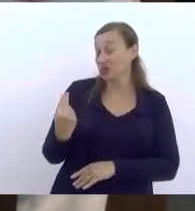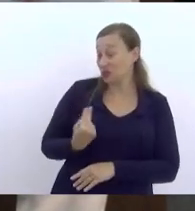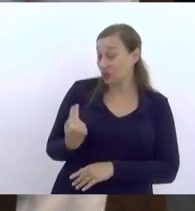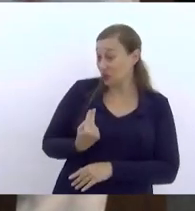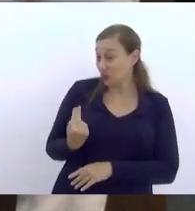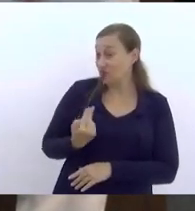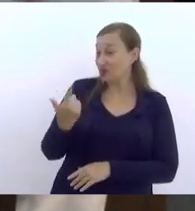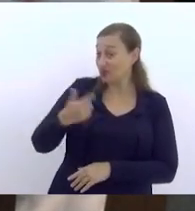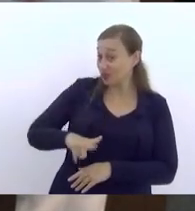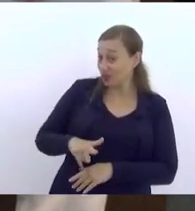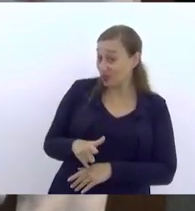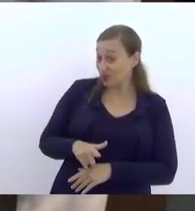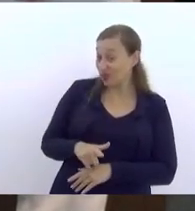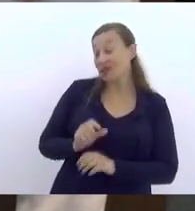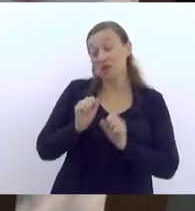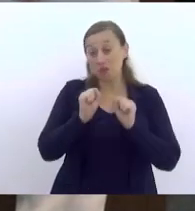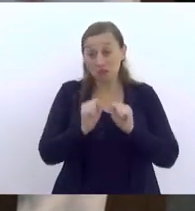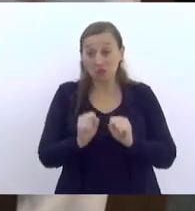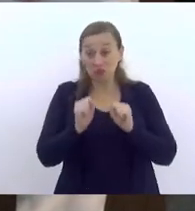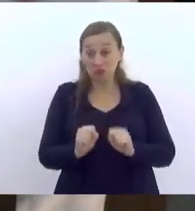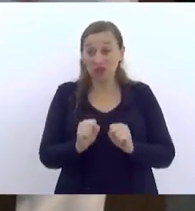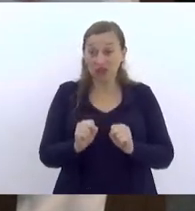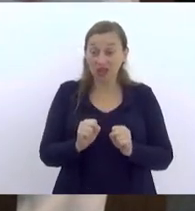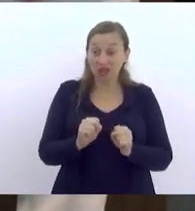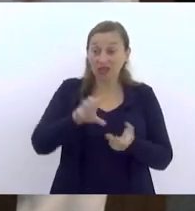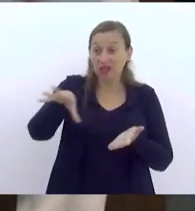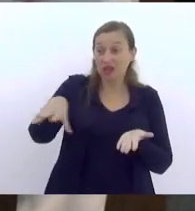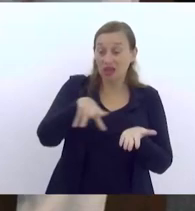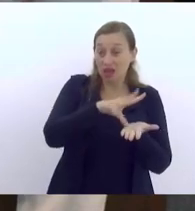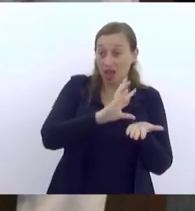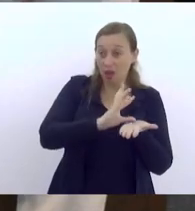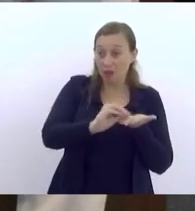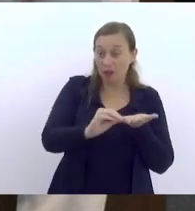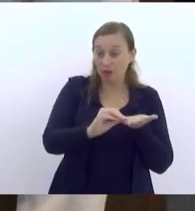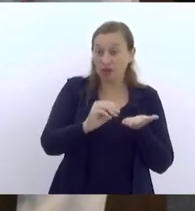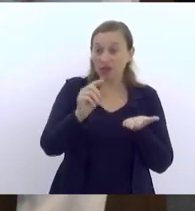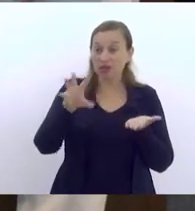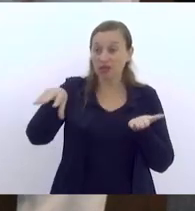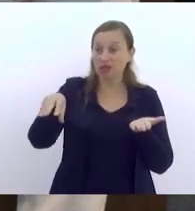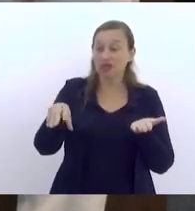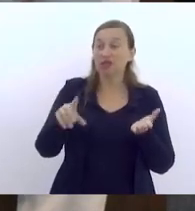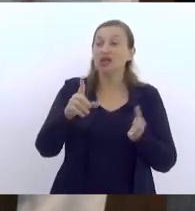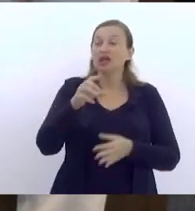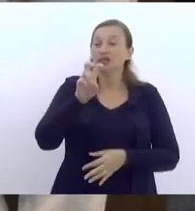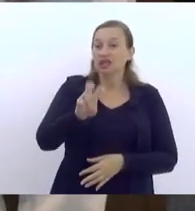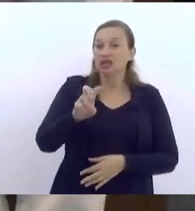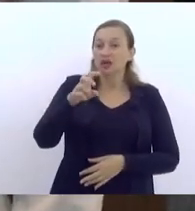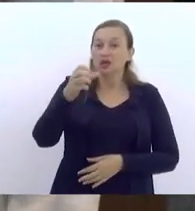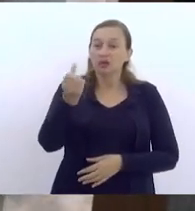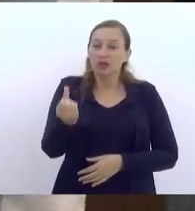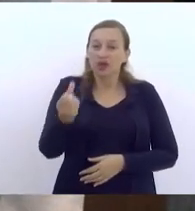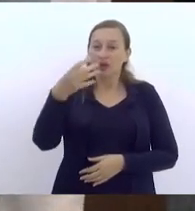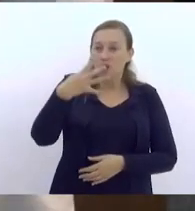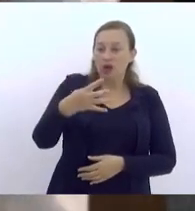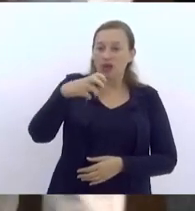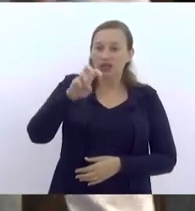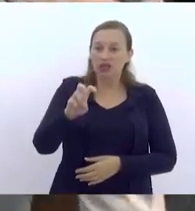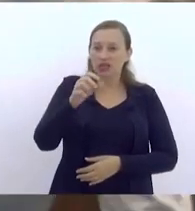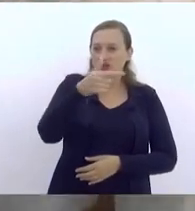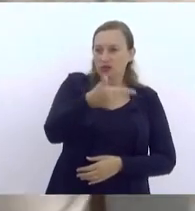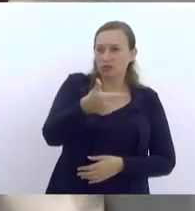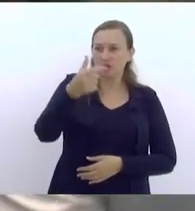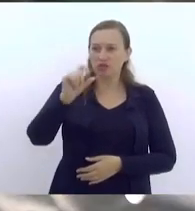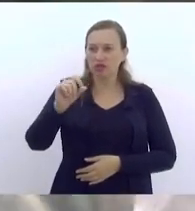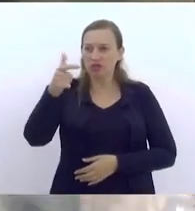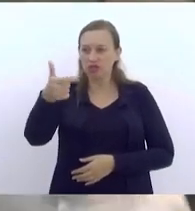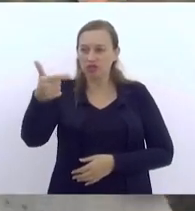novamente coautoria e pedindo, se for possível, vir à pauta esse projeto aqui, que é o 5645 de 2022,